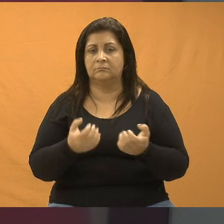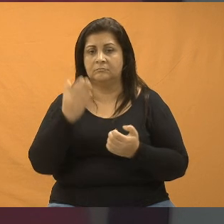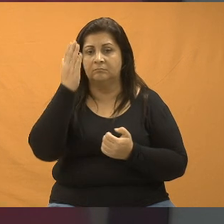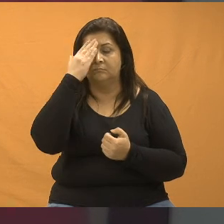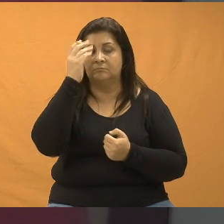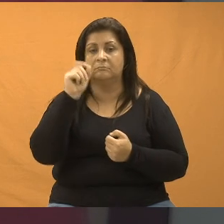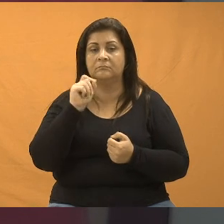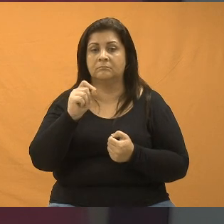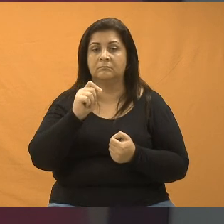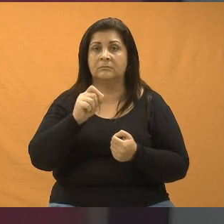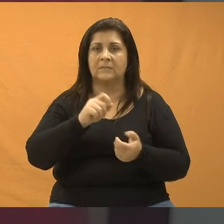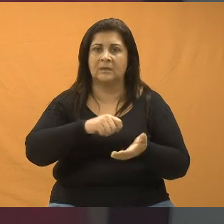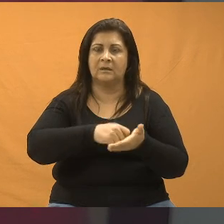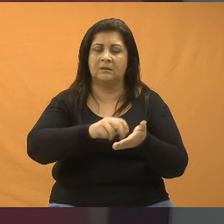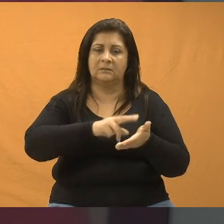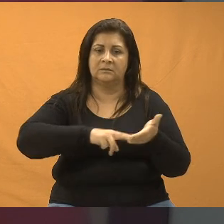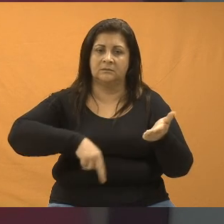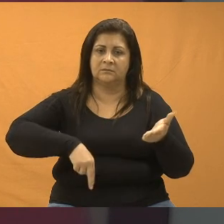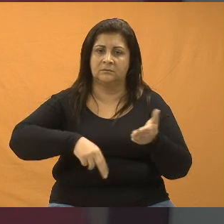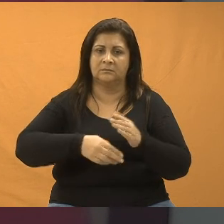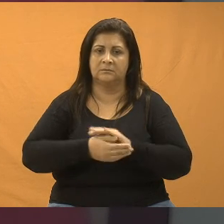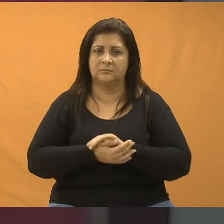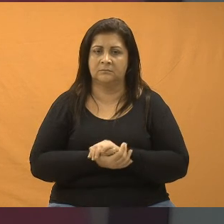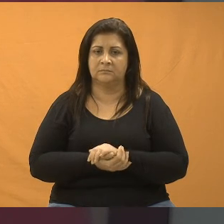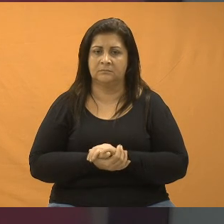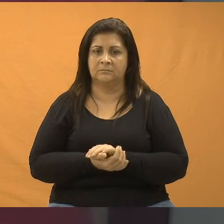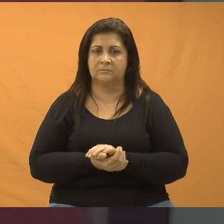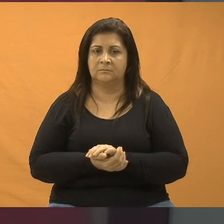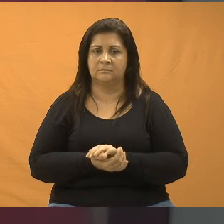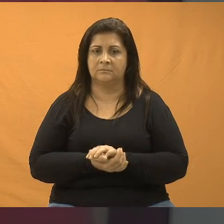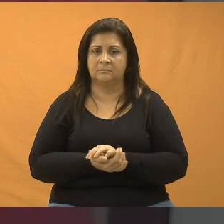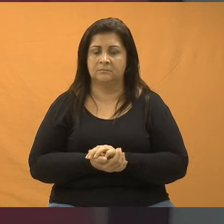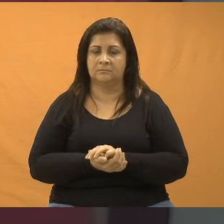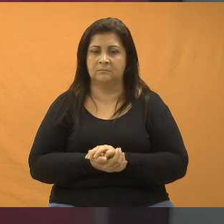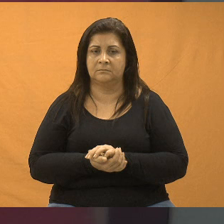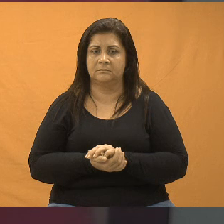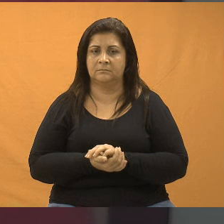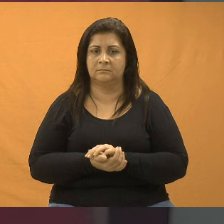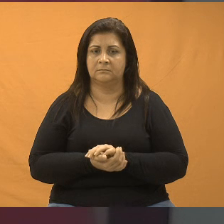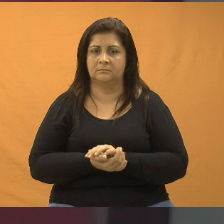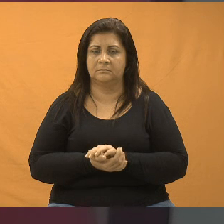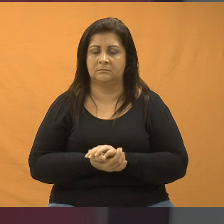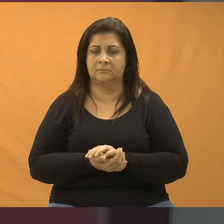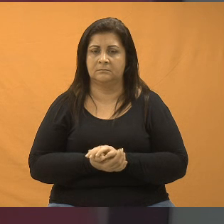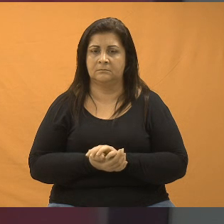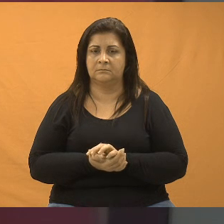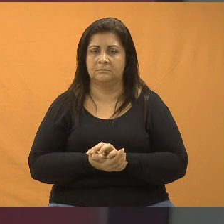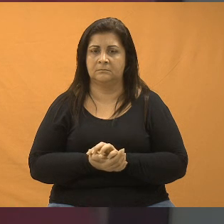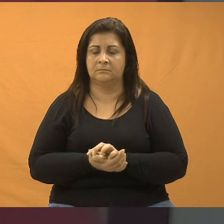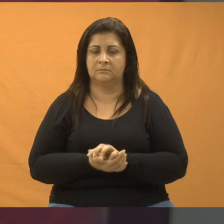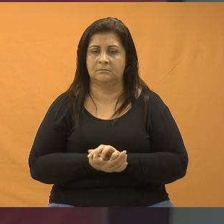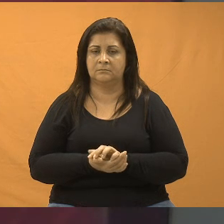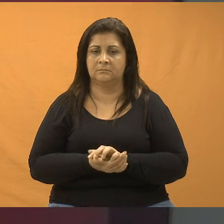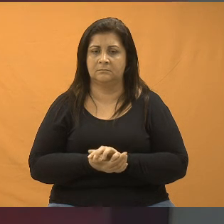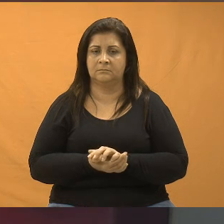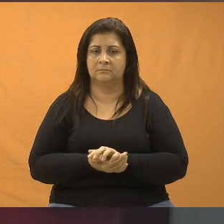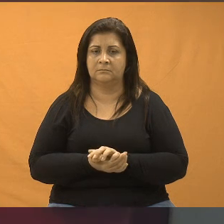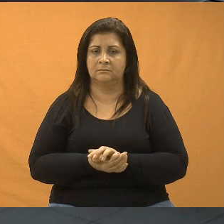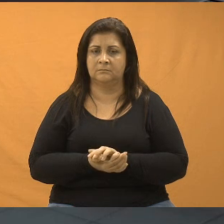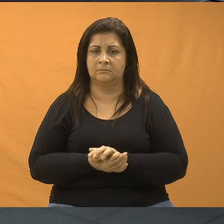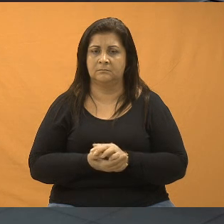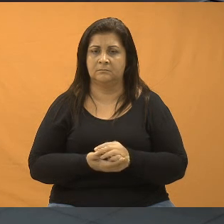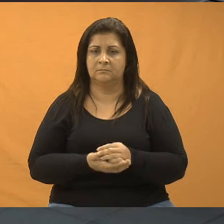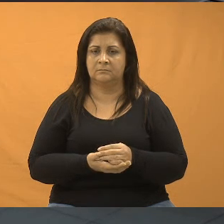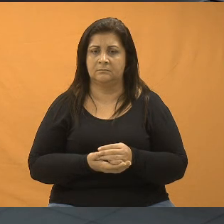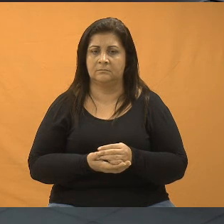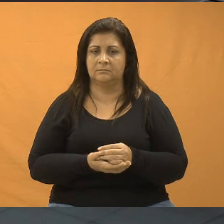está escrito, o que contém o secretário antigo e o novo. Eu vou frisar de novo o tempo e para que a gente possa focar no